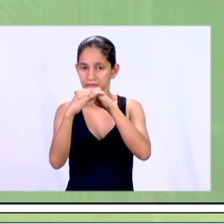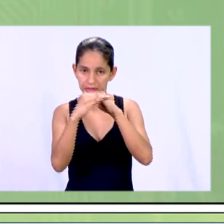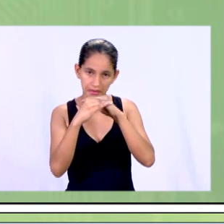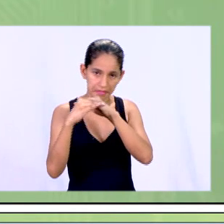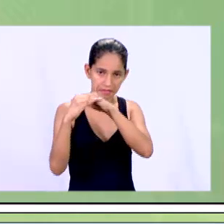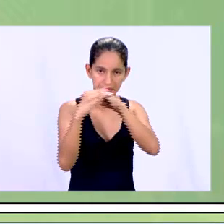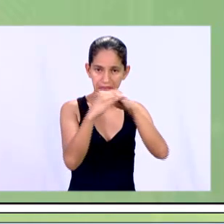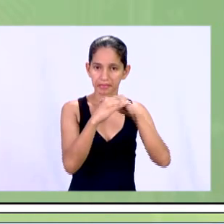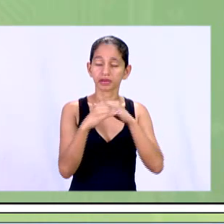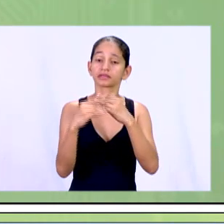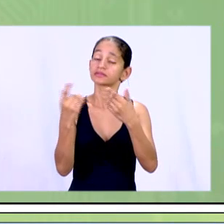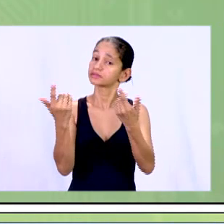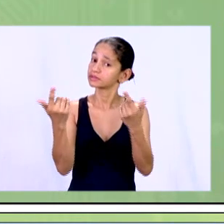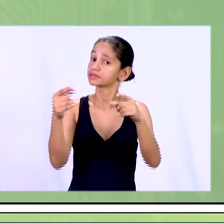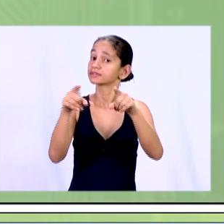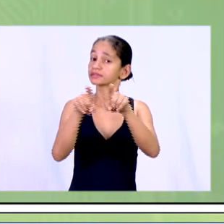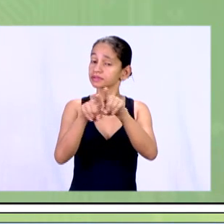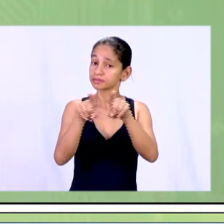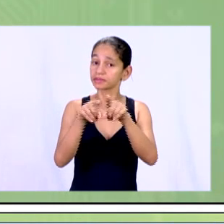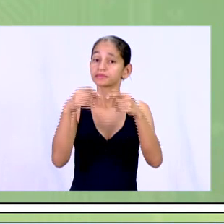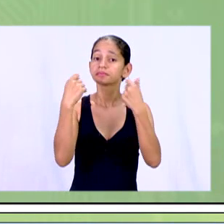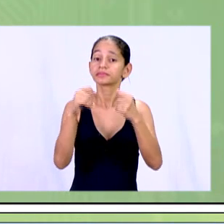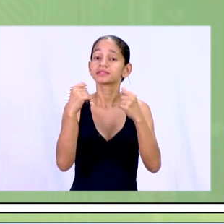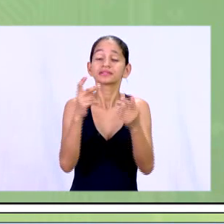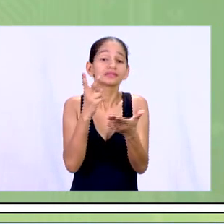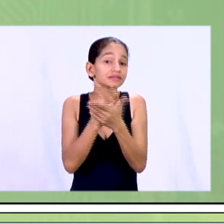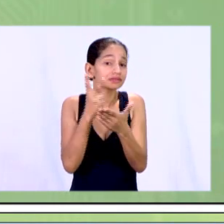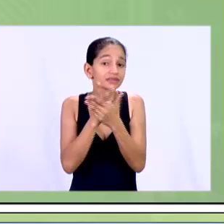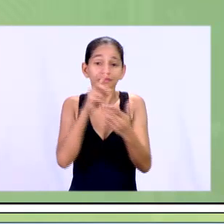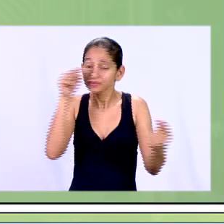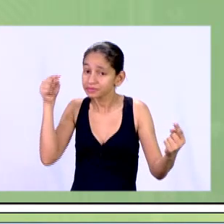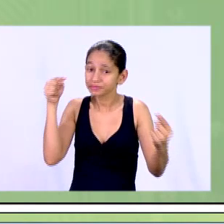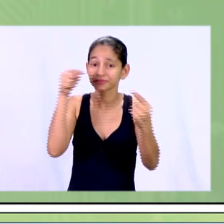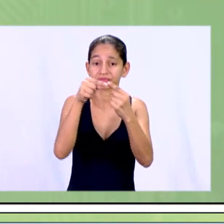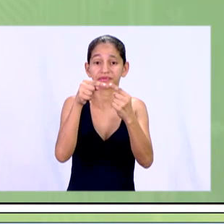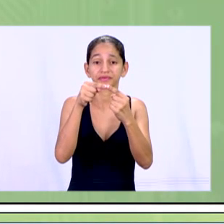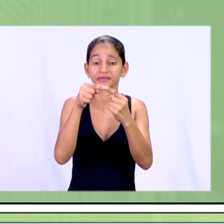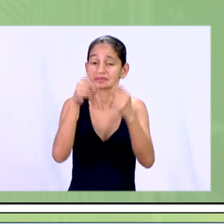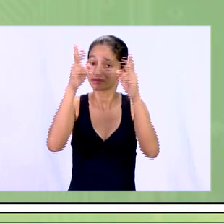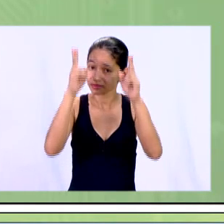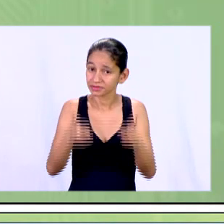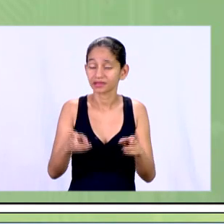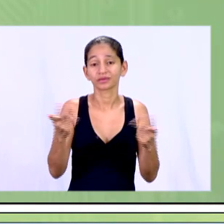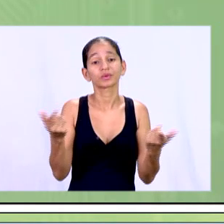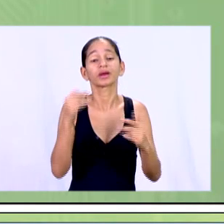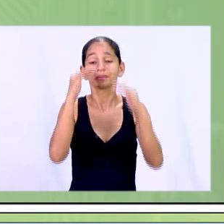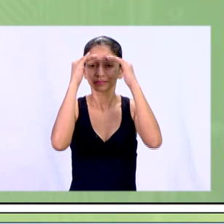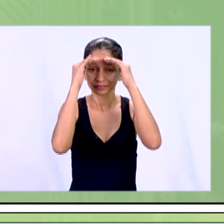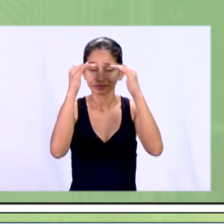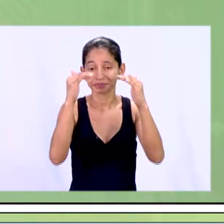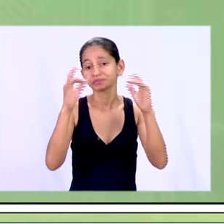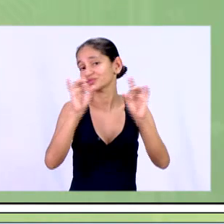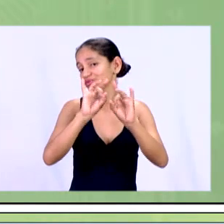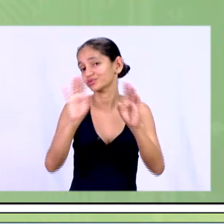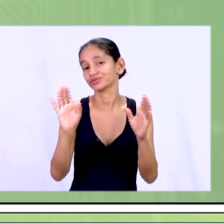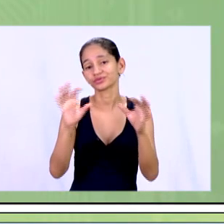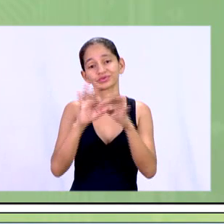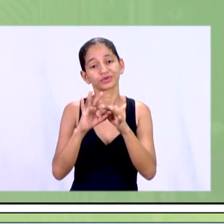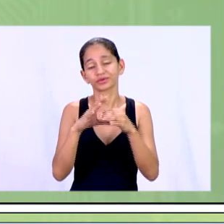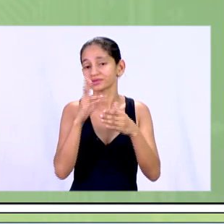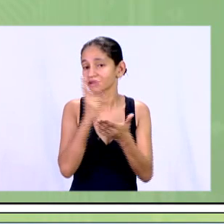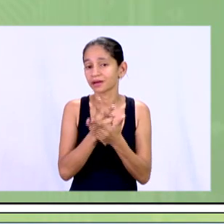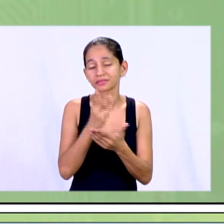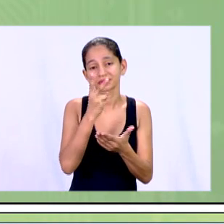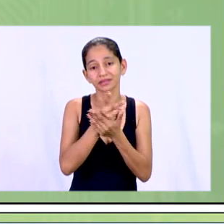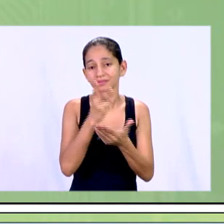inalienáveis, né? E por isso precisam ser respeitados. Olha aí, resolvemos muitos problemas no nosso dia a